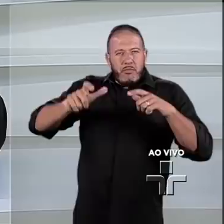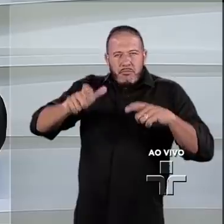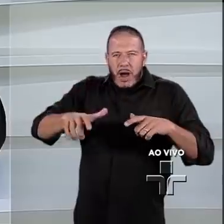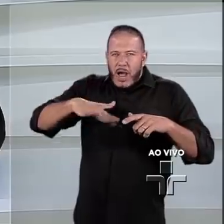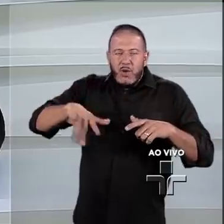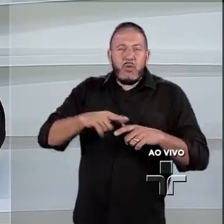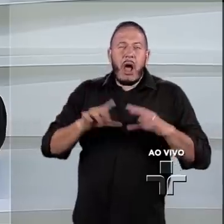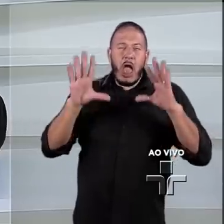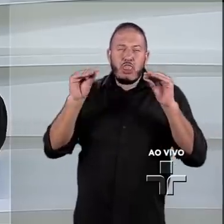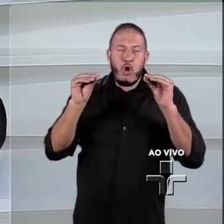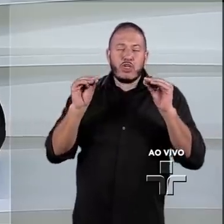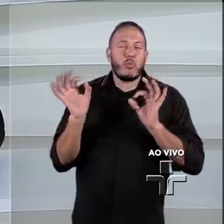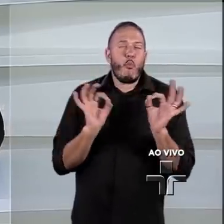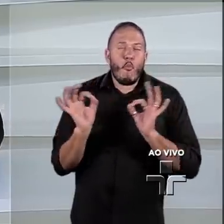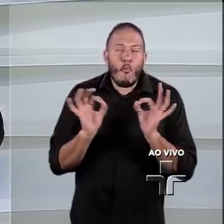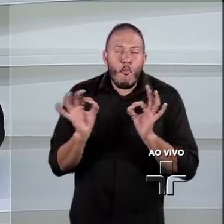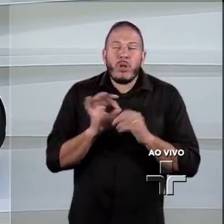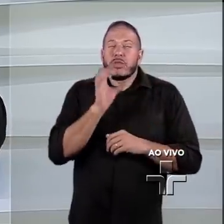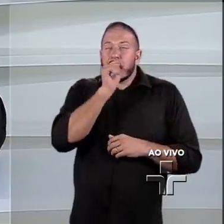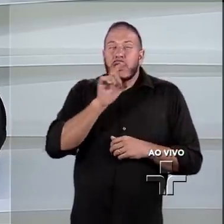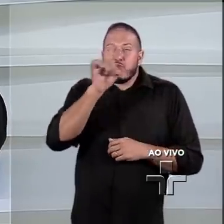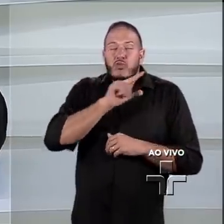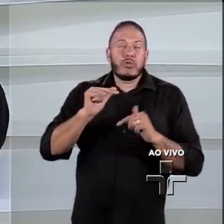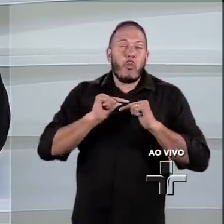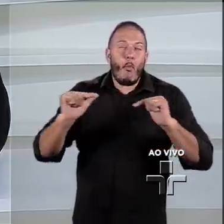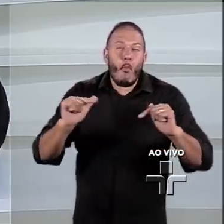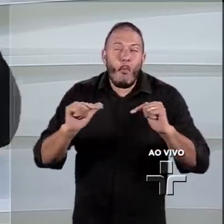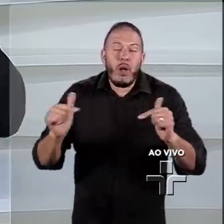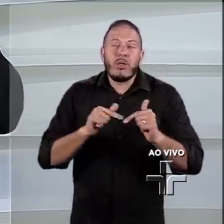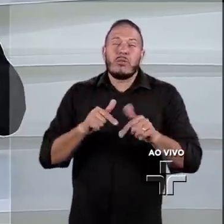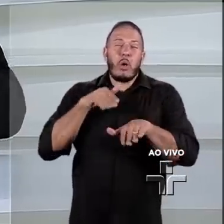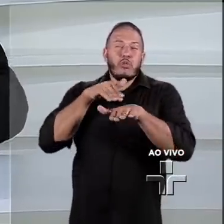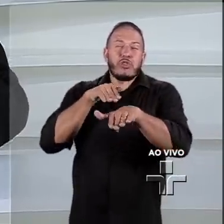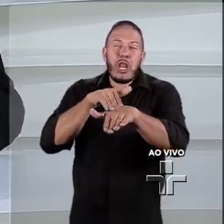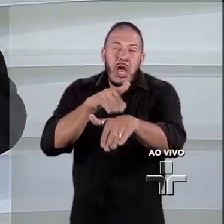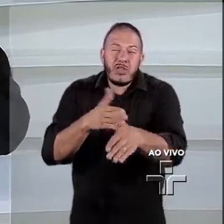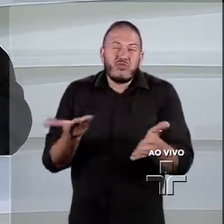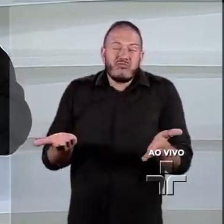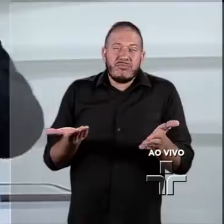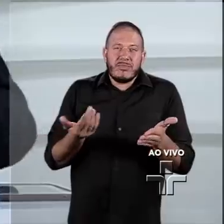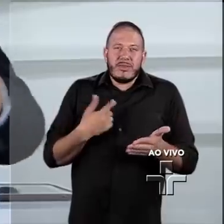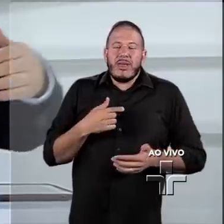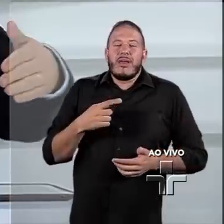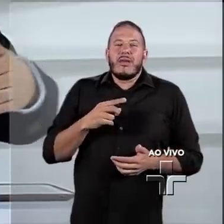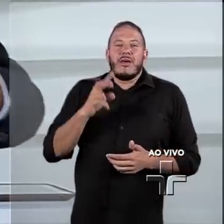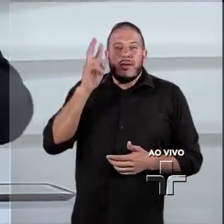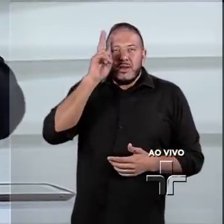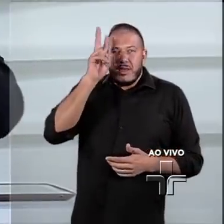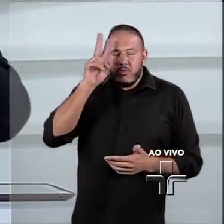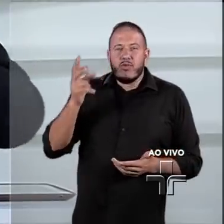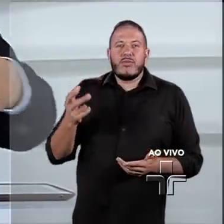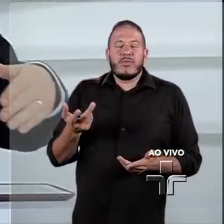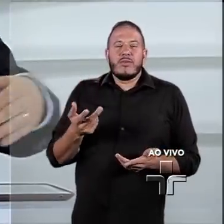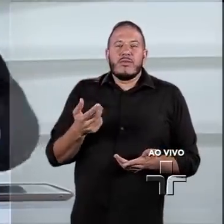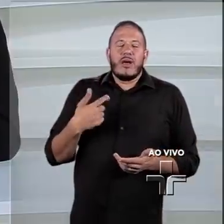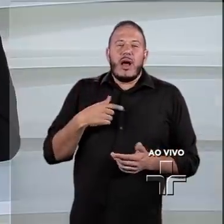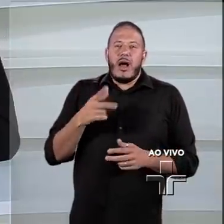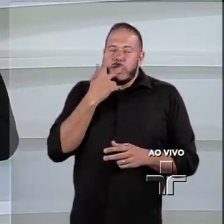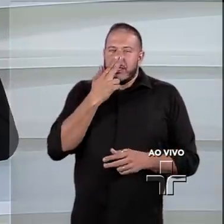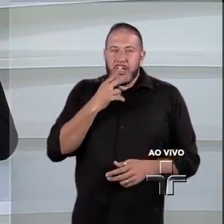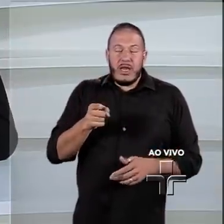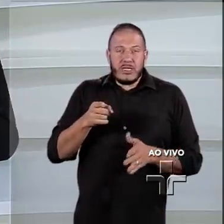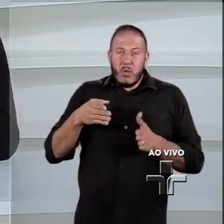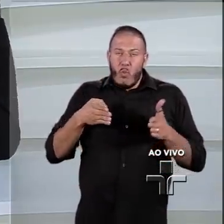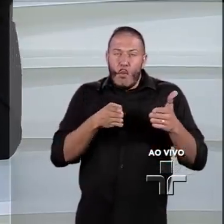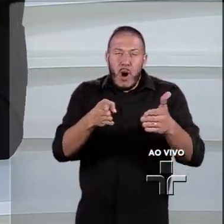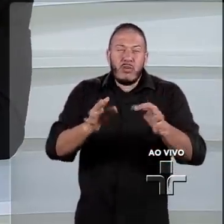à noite, finais de semana, o trânsito é terrível e ninguém lembrou de colocar habitação. Uma vala negra, né? Uma vala, não, e